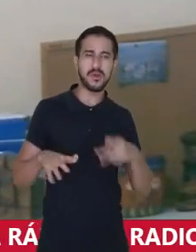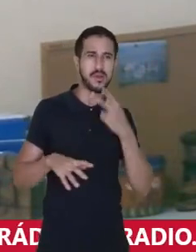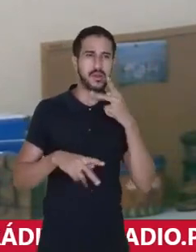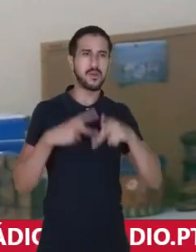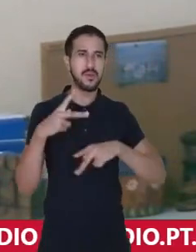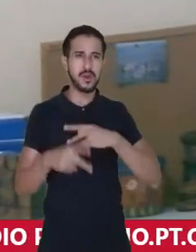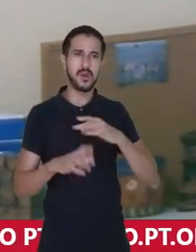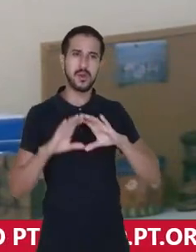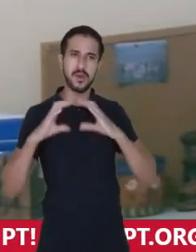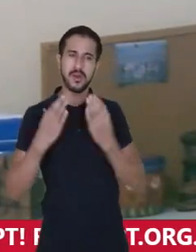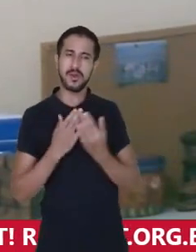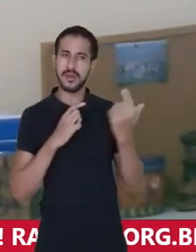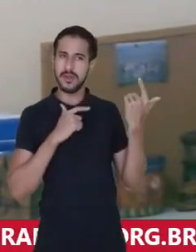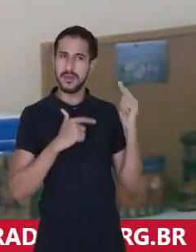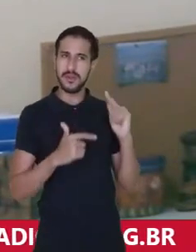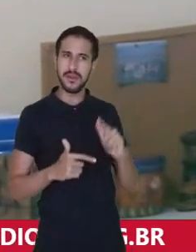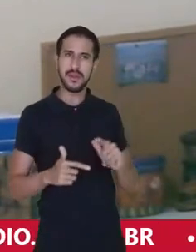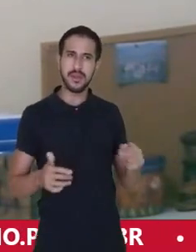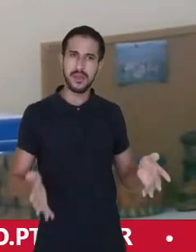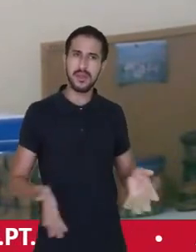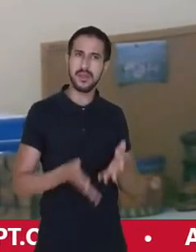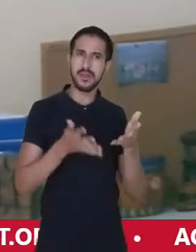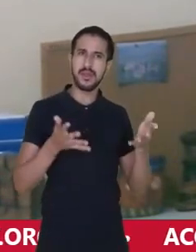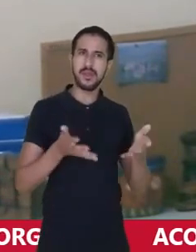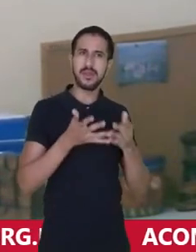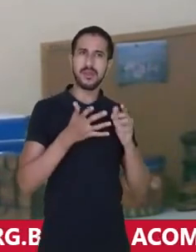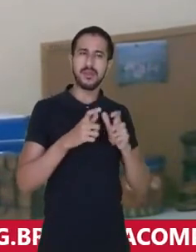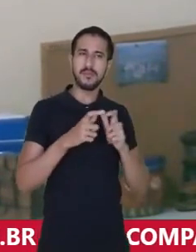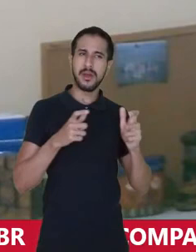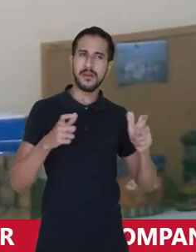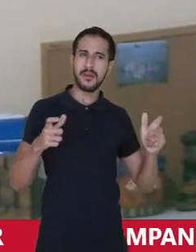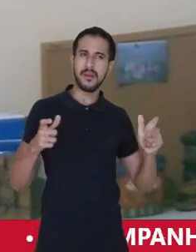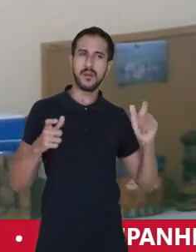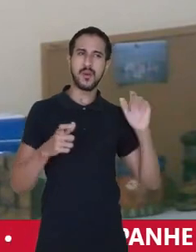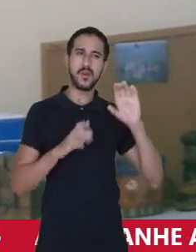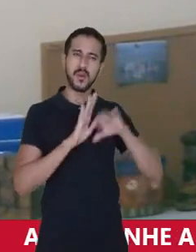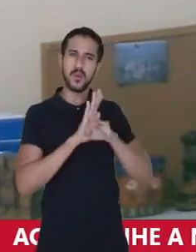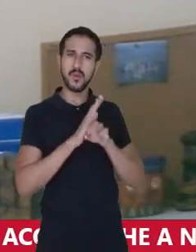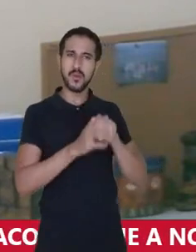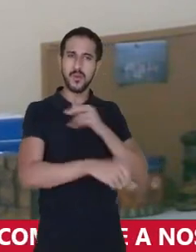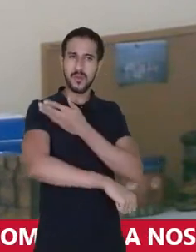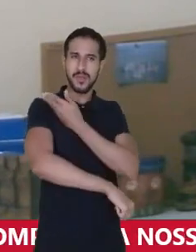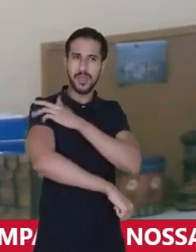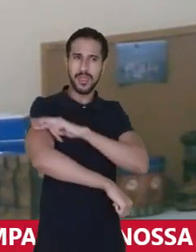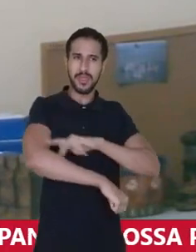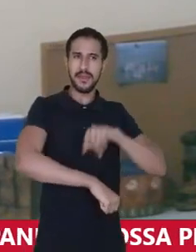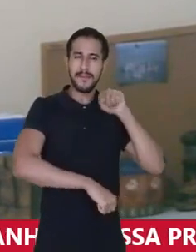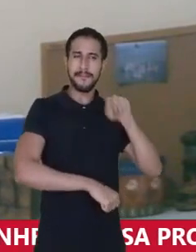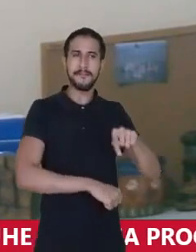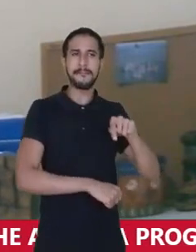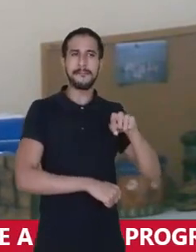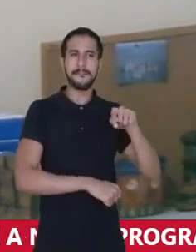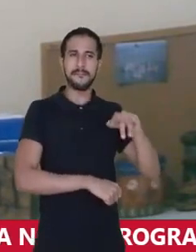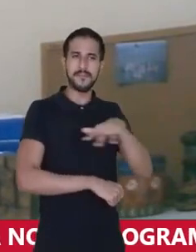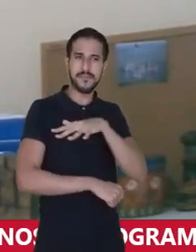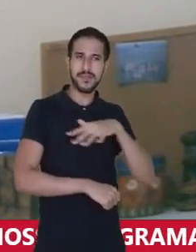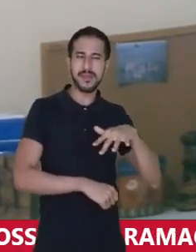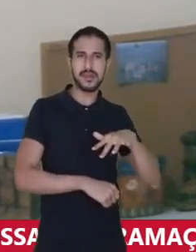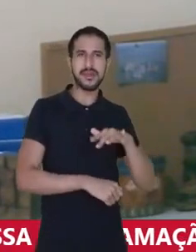comunidades tradicionais, promovem um alargamento do conceito de racismo ambiental para essa dimensão também